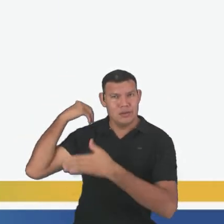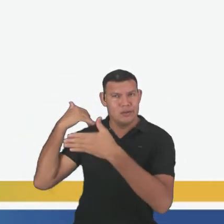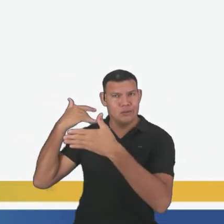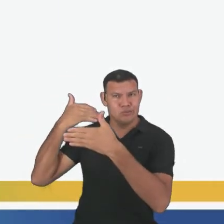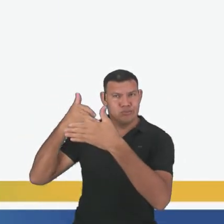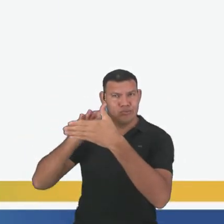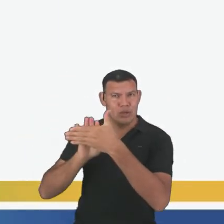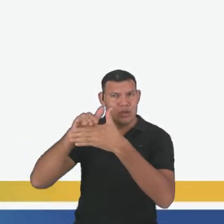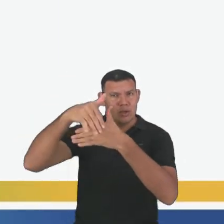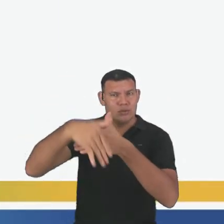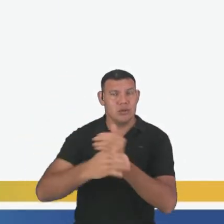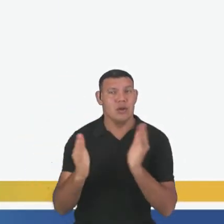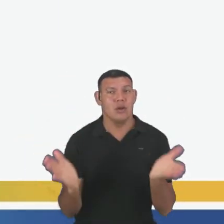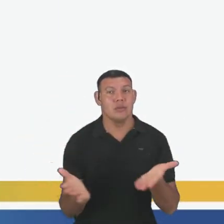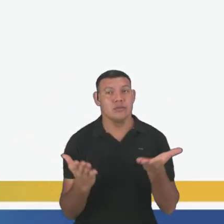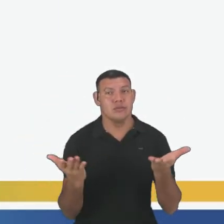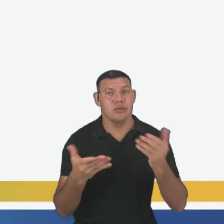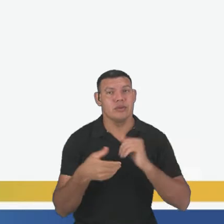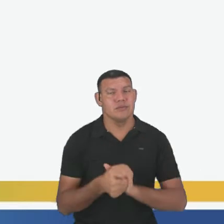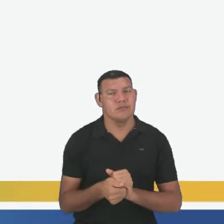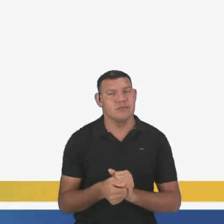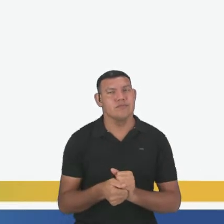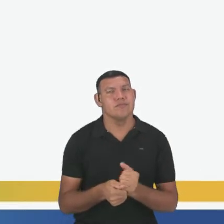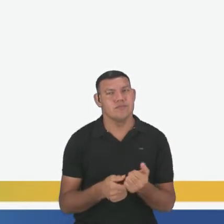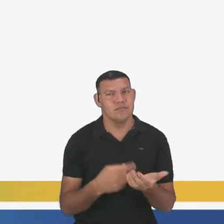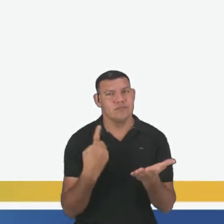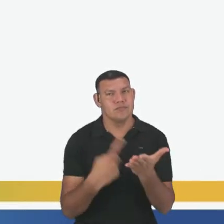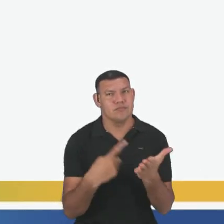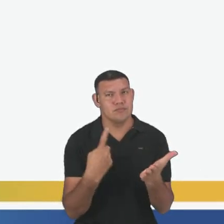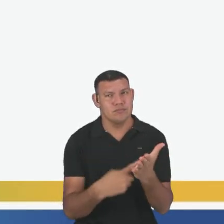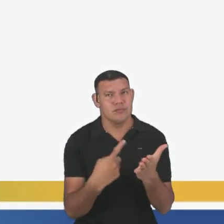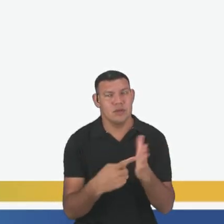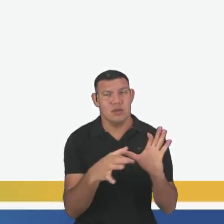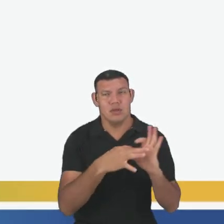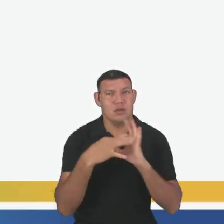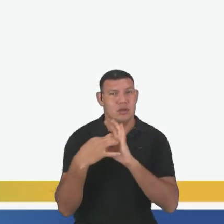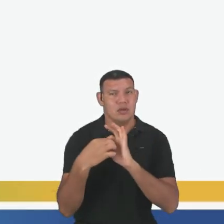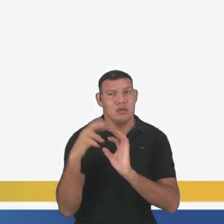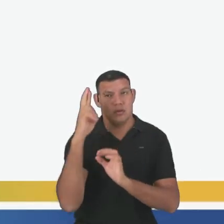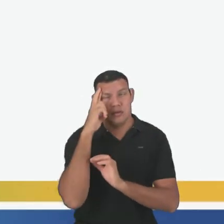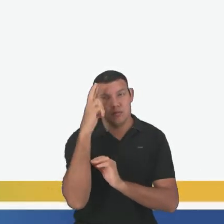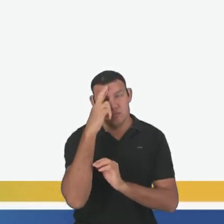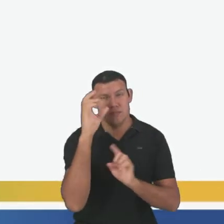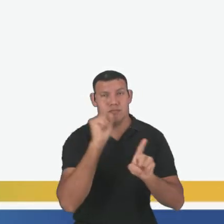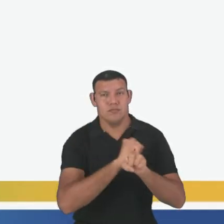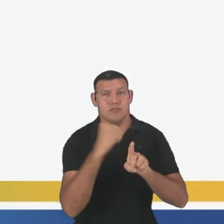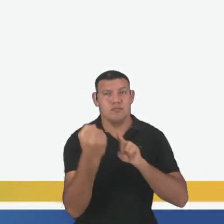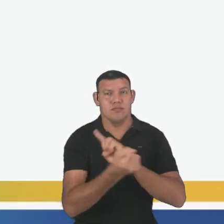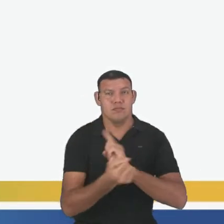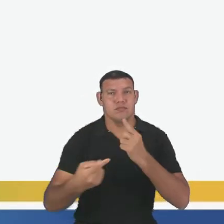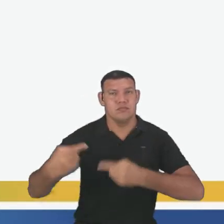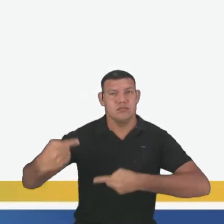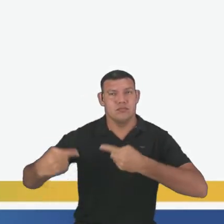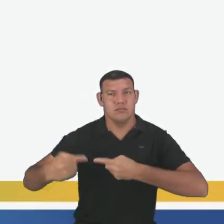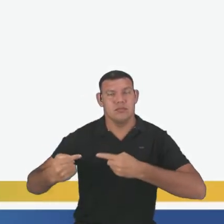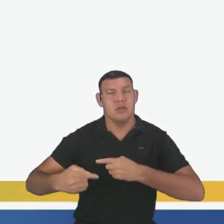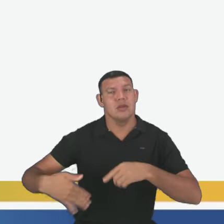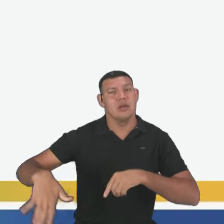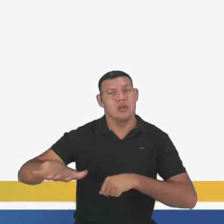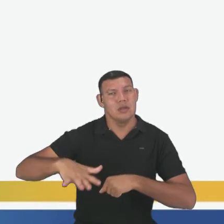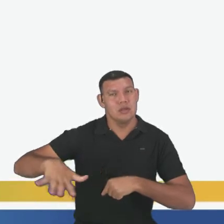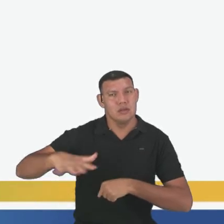foram motivados de acordo com o contexto histórico, social, político e territorial. Desde